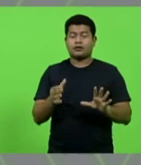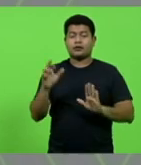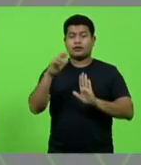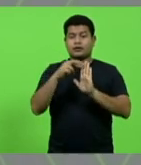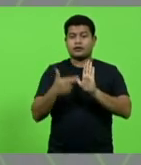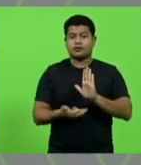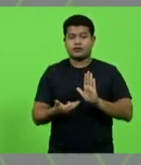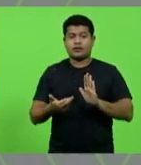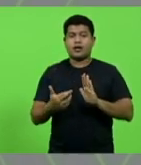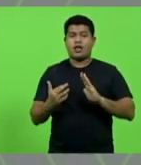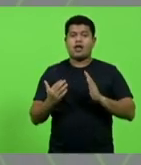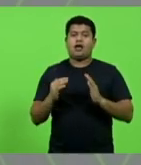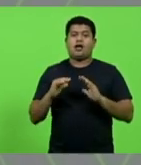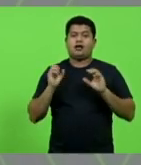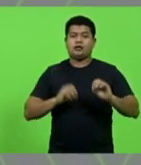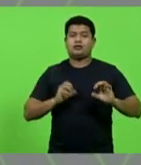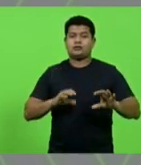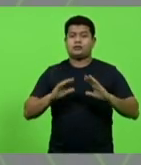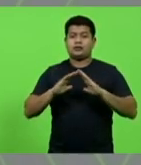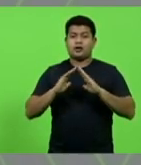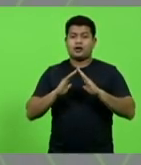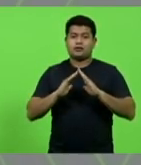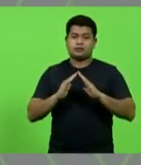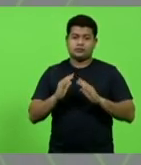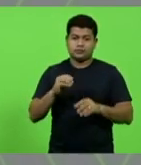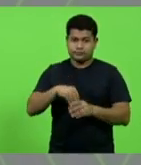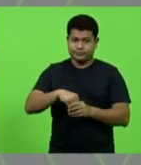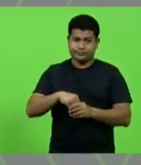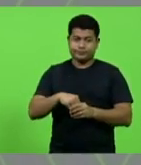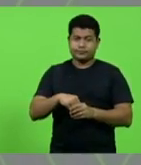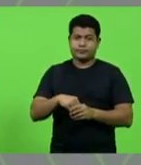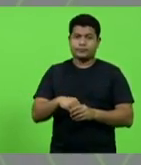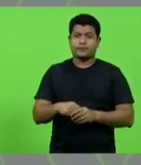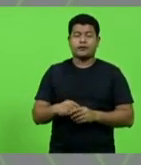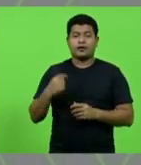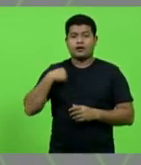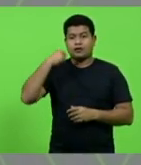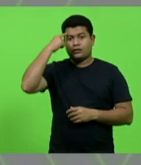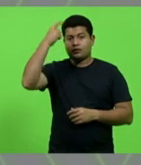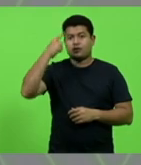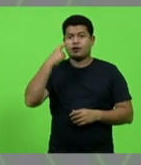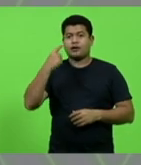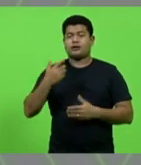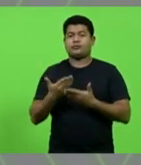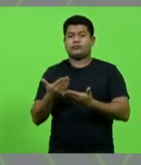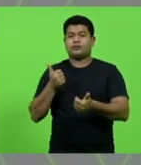domiciliar. Sobre esse assunto, eu relembro a decisão proferida pelo Supremo Tribunal Federal, ainda em